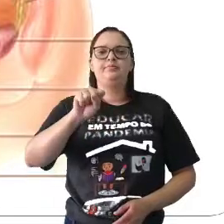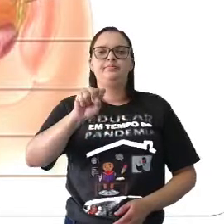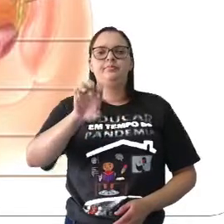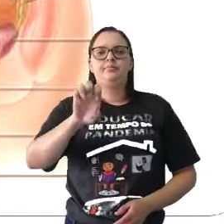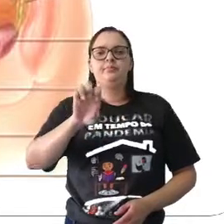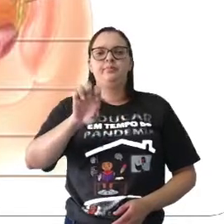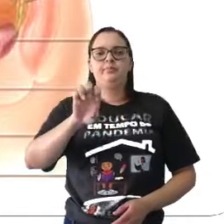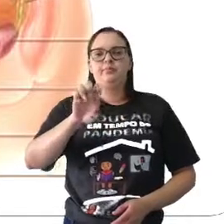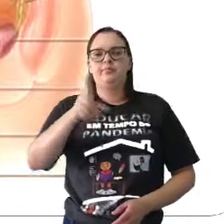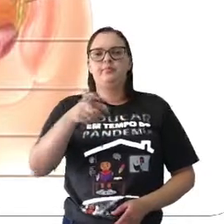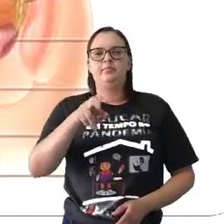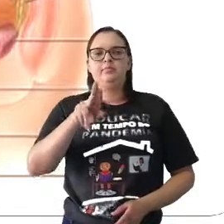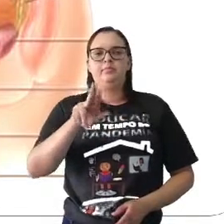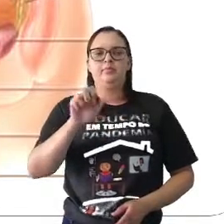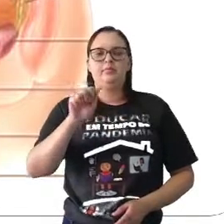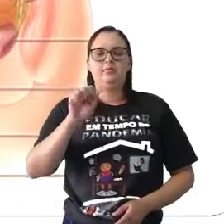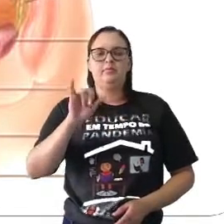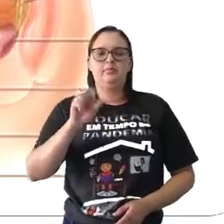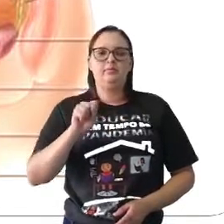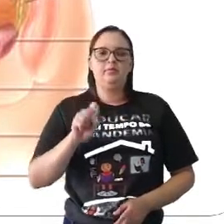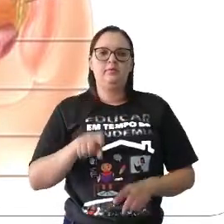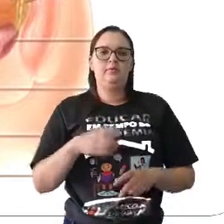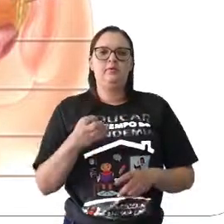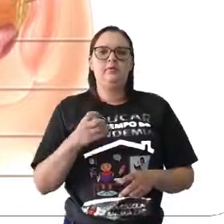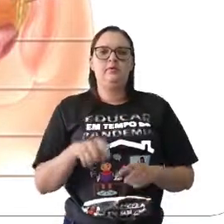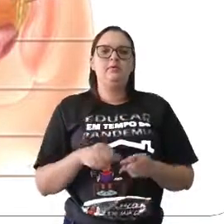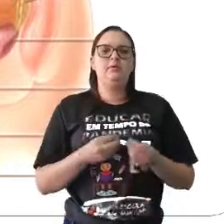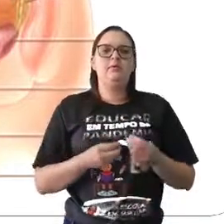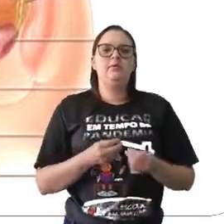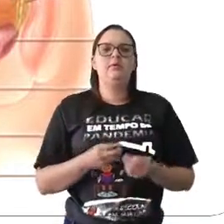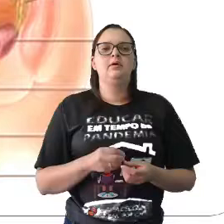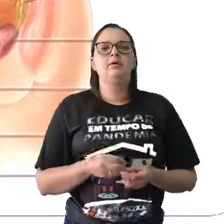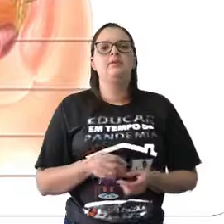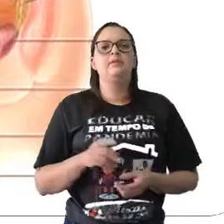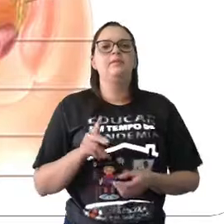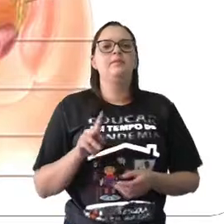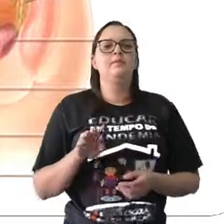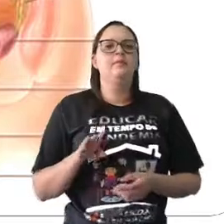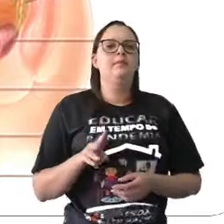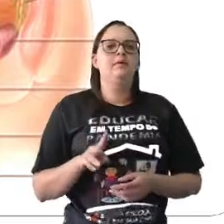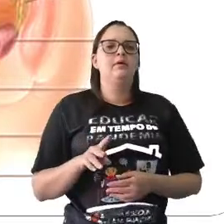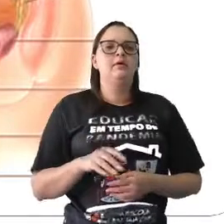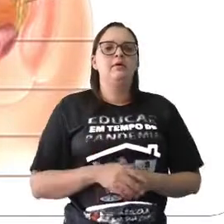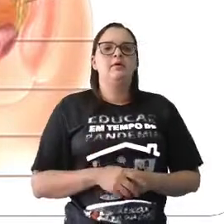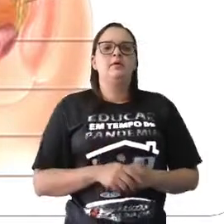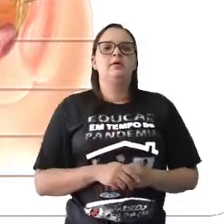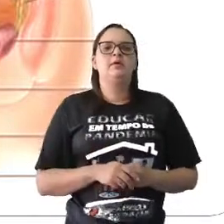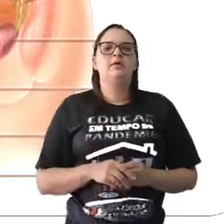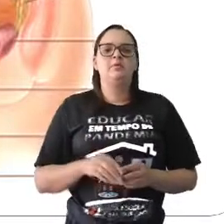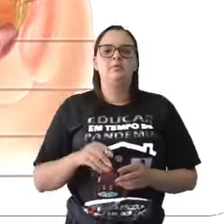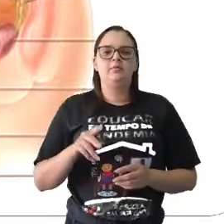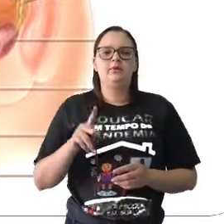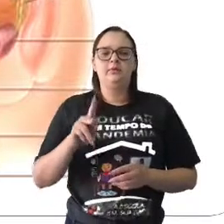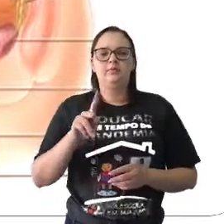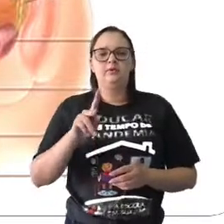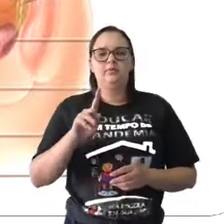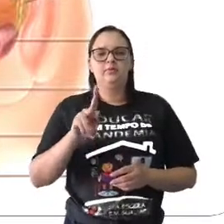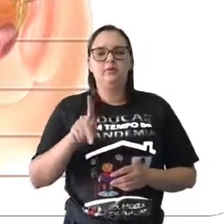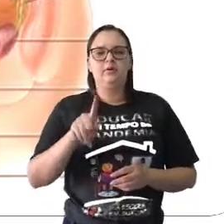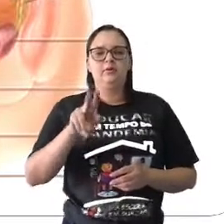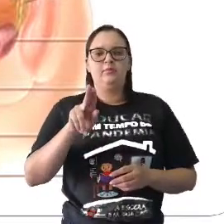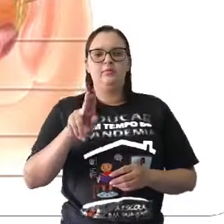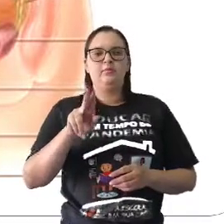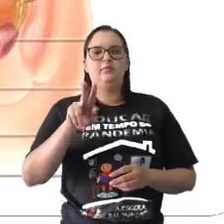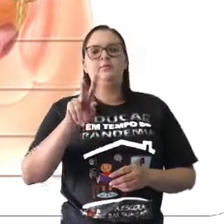na puberdade são as glândulas que estão aí atuando intensamente e provocando toda essa